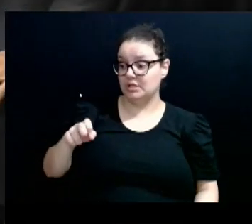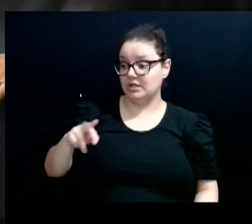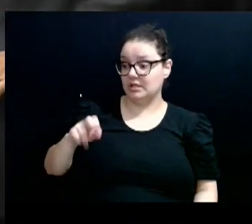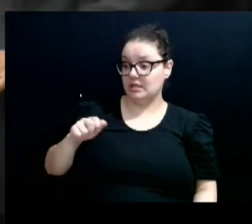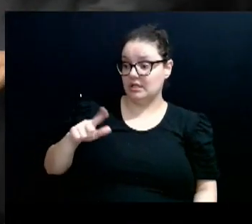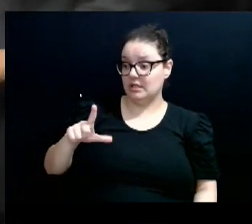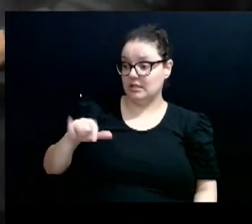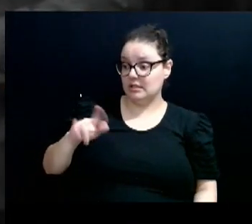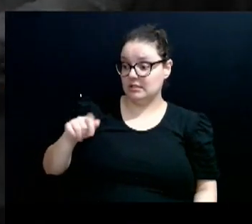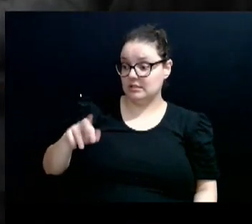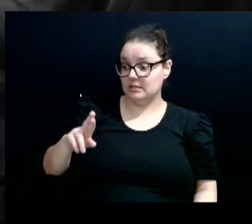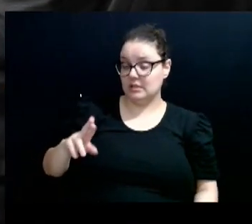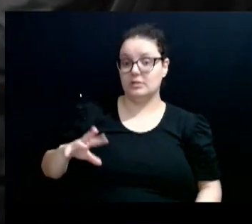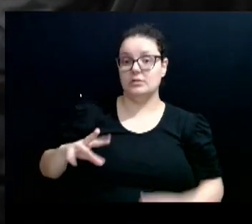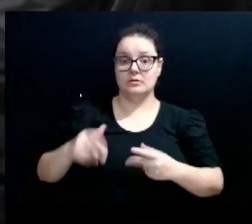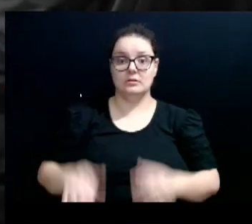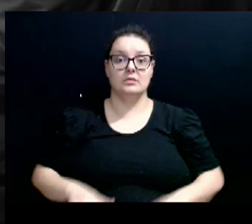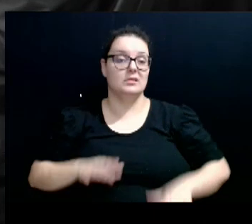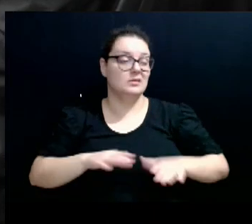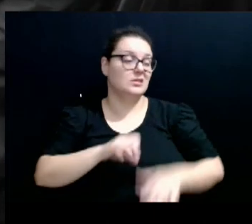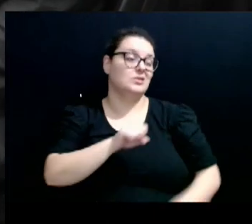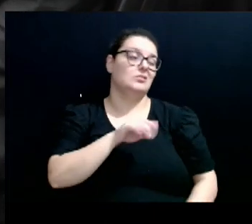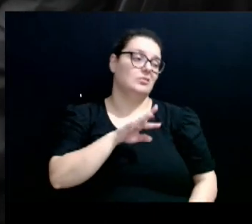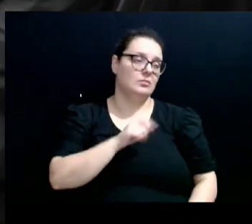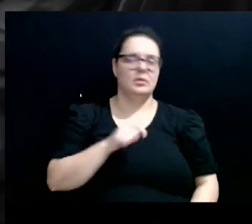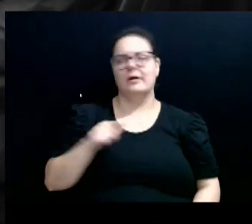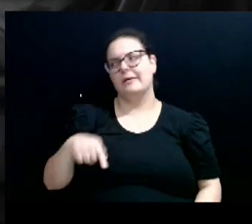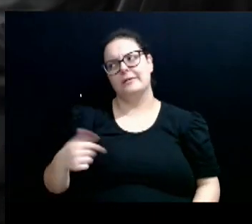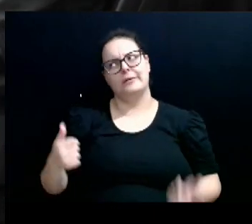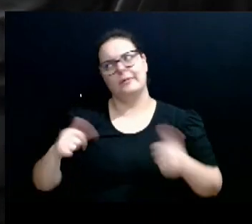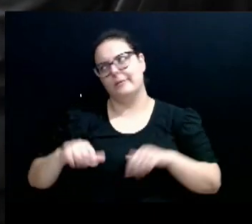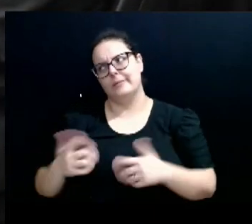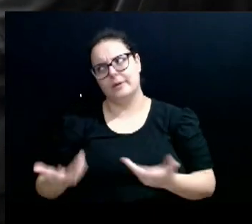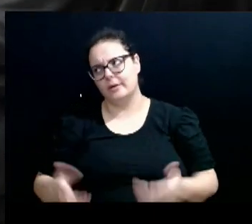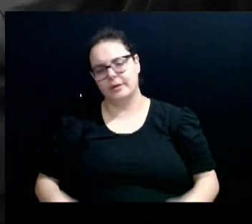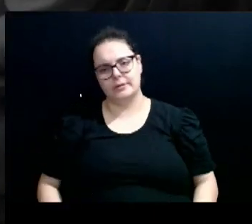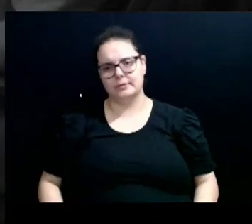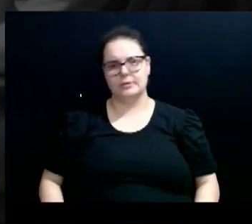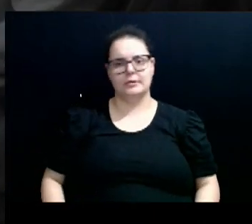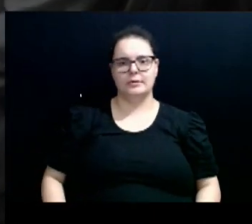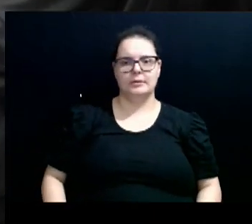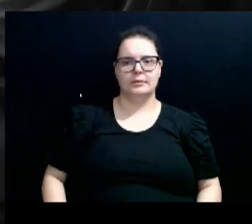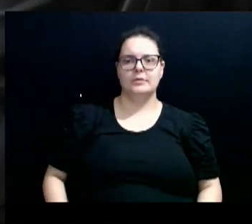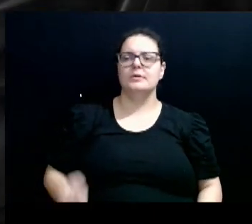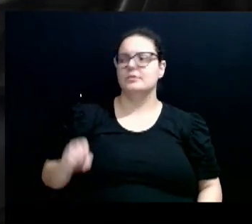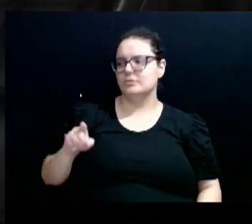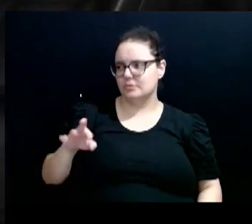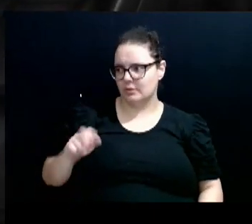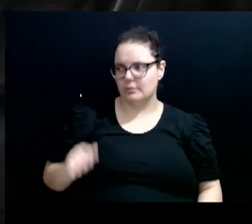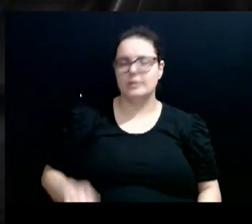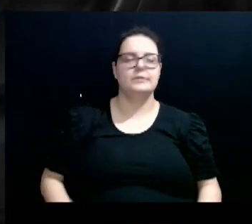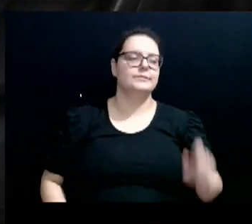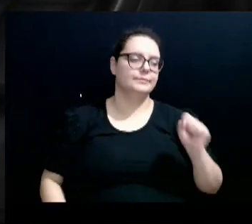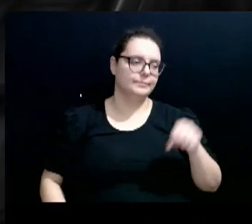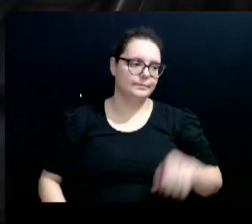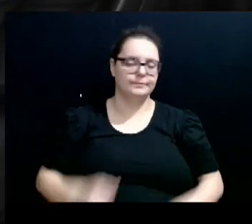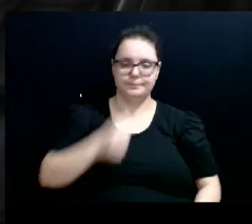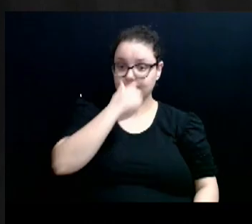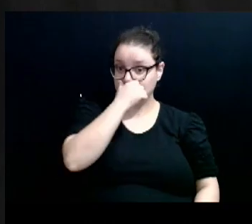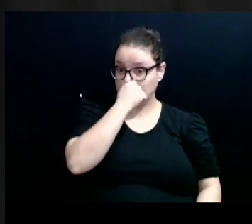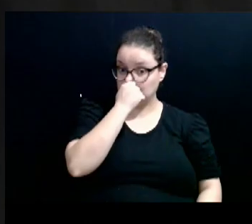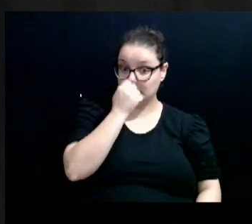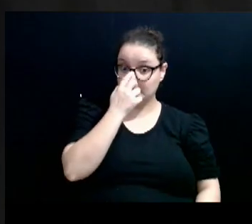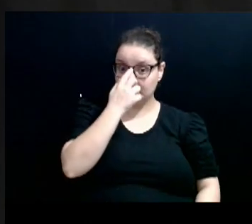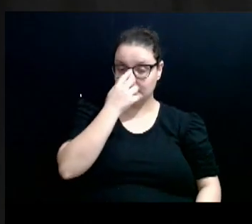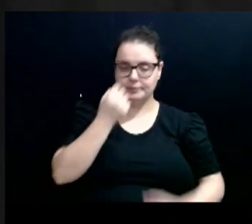sobra alimento, né? Esse é o pior, né? Sobra, né? Sobra. Sobra mesmo. E aí, o que algumas diretoras, por